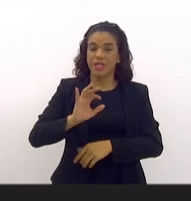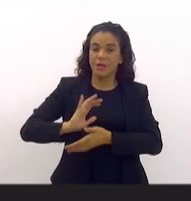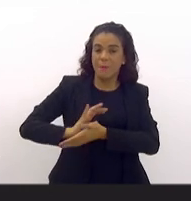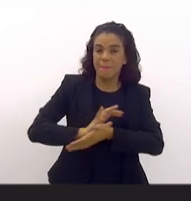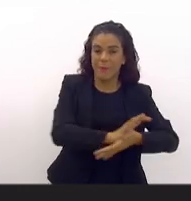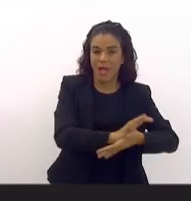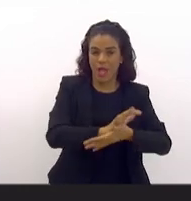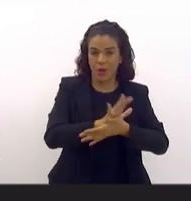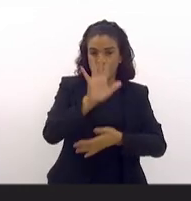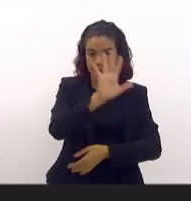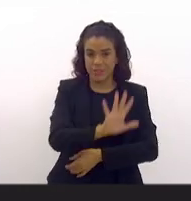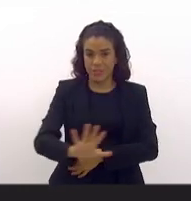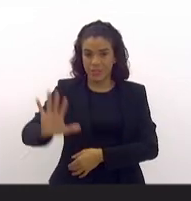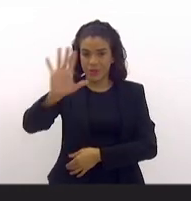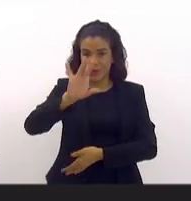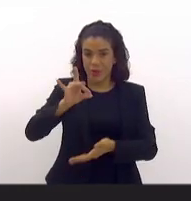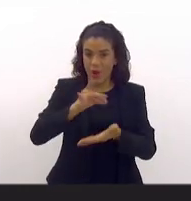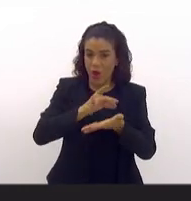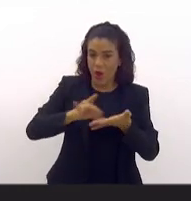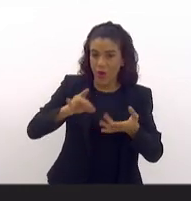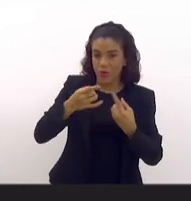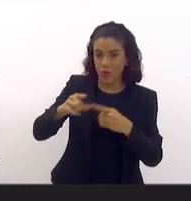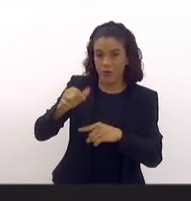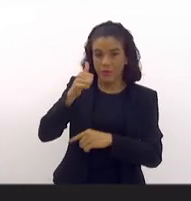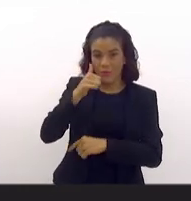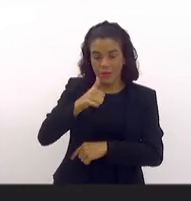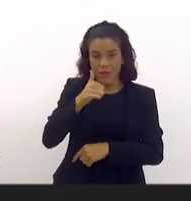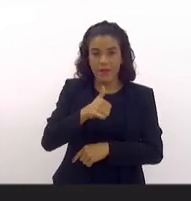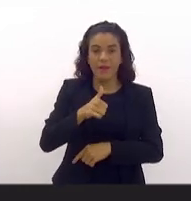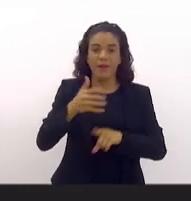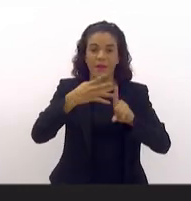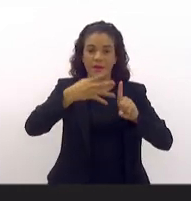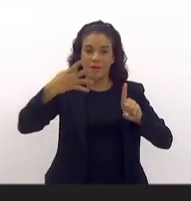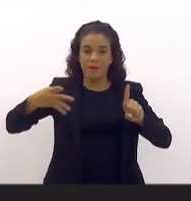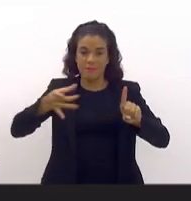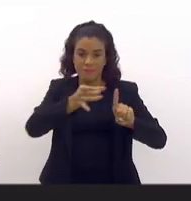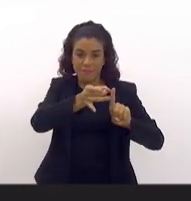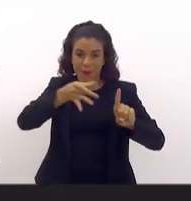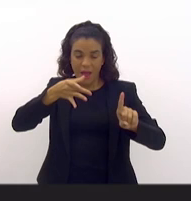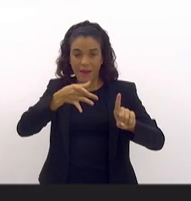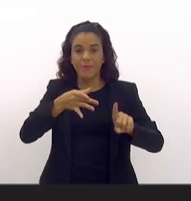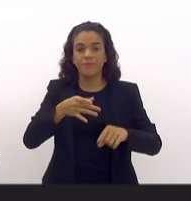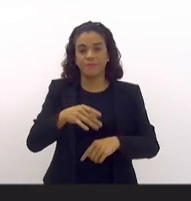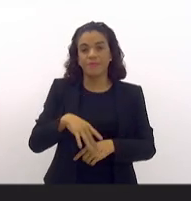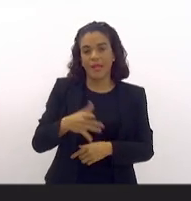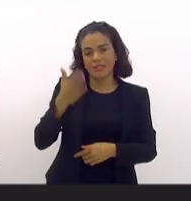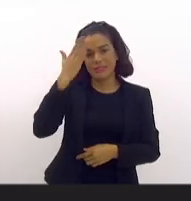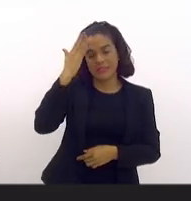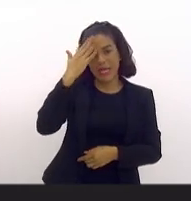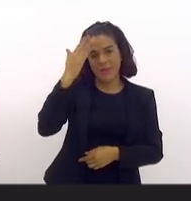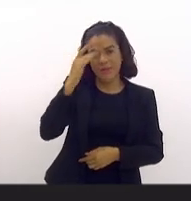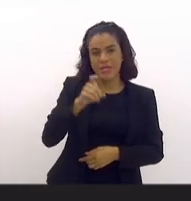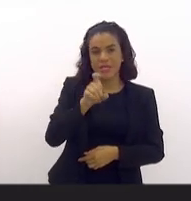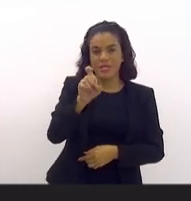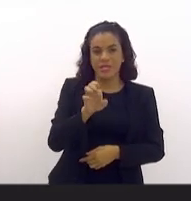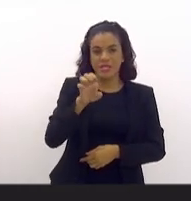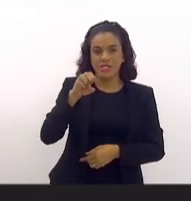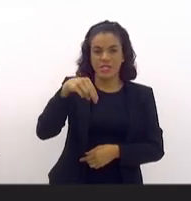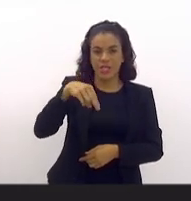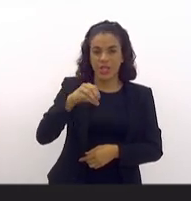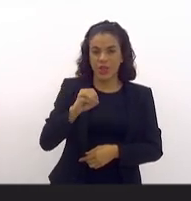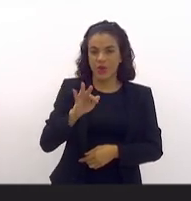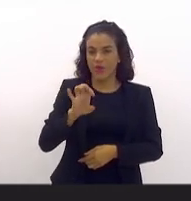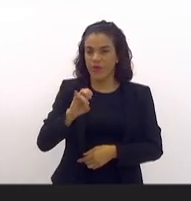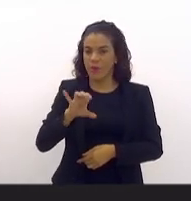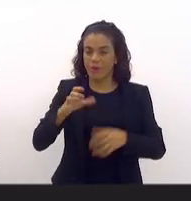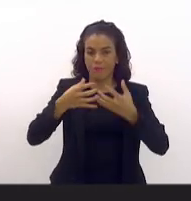xenofobia, misoginia e, por fim, LGBTfobia. Então, xenofobia a gente sabe que tem a ver com essa